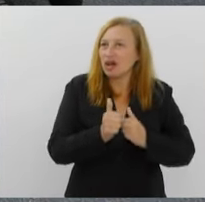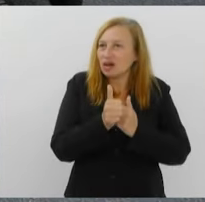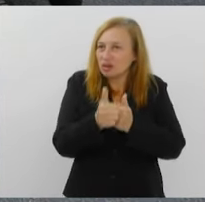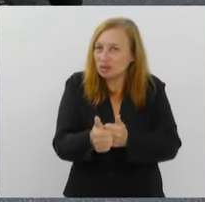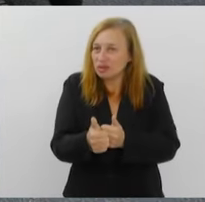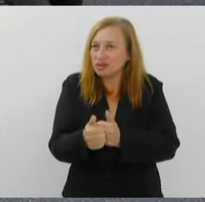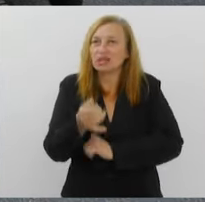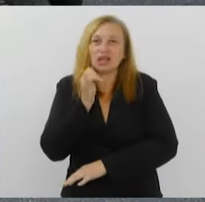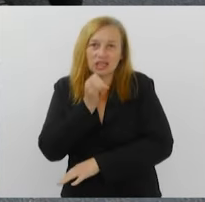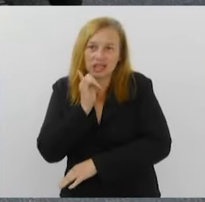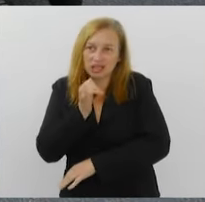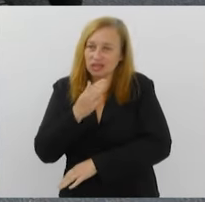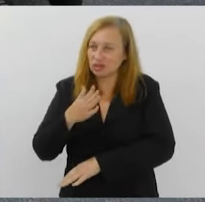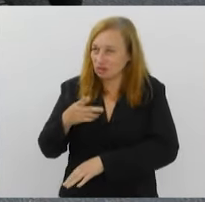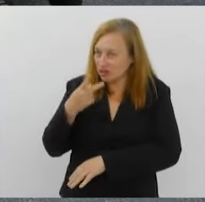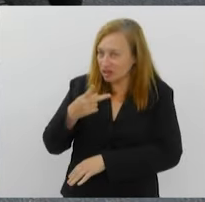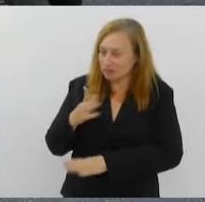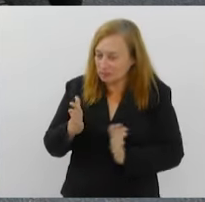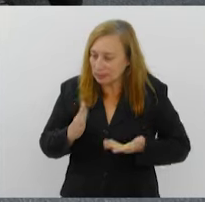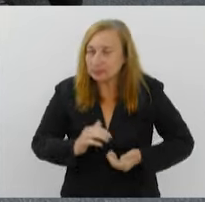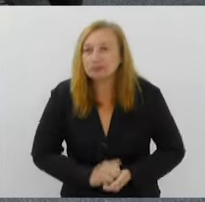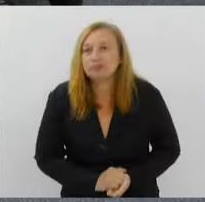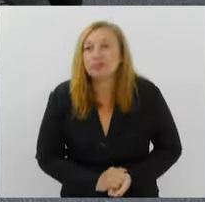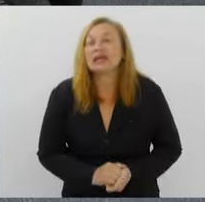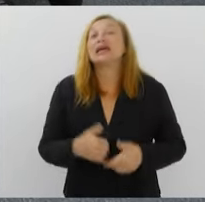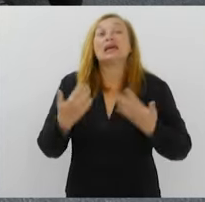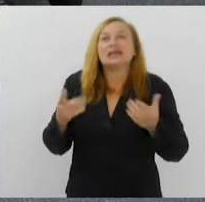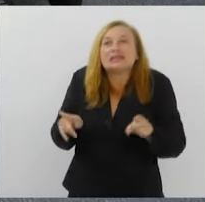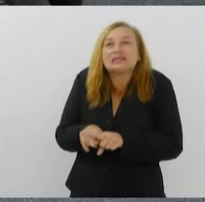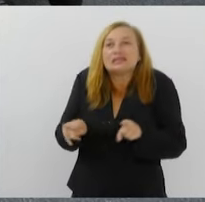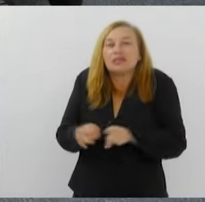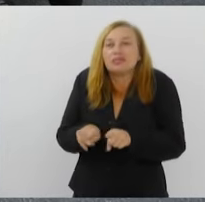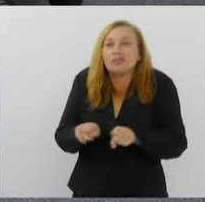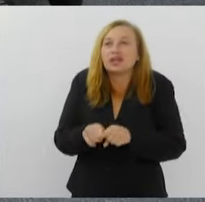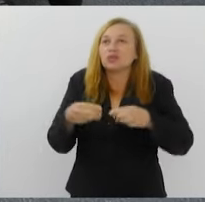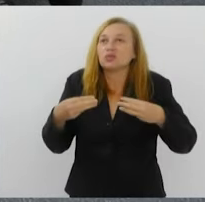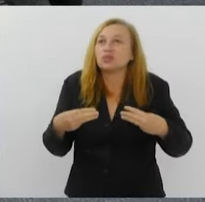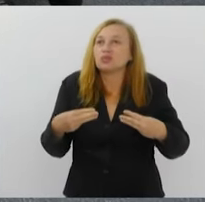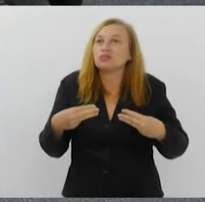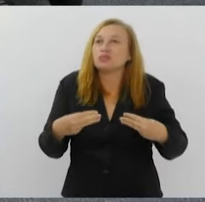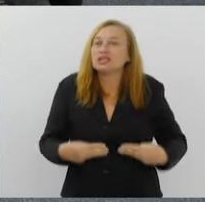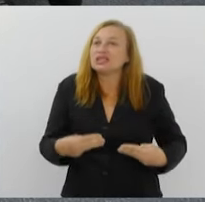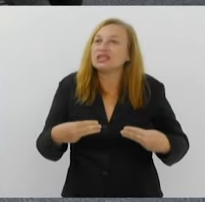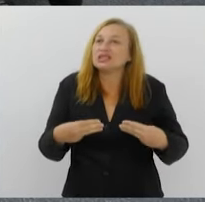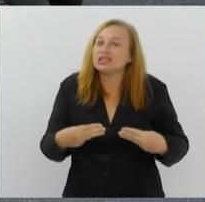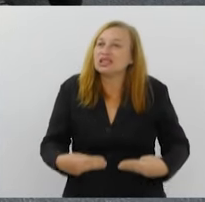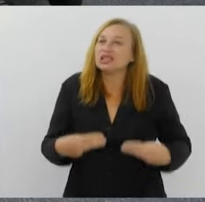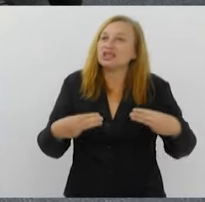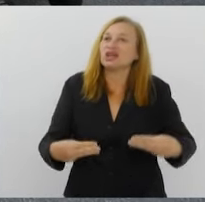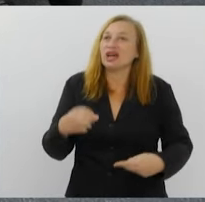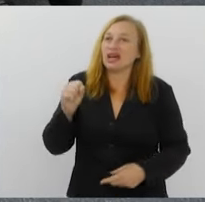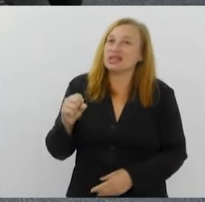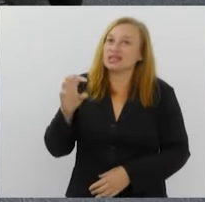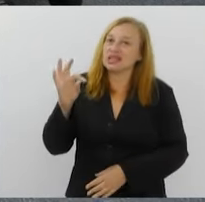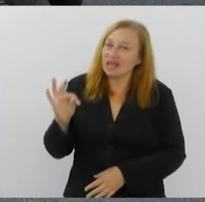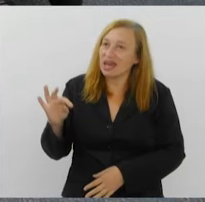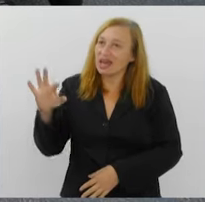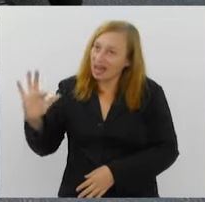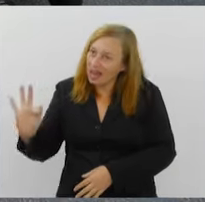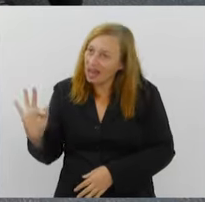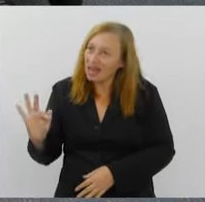estou relatando aqui. E também os ministros lá do STF,